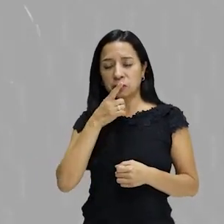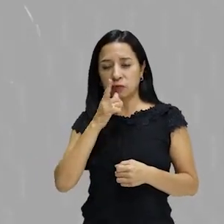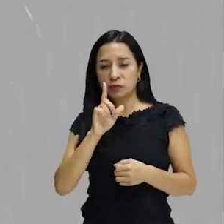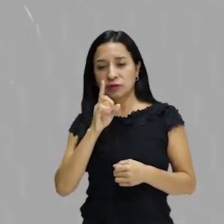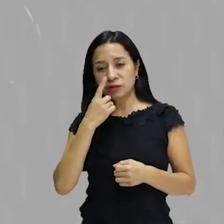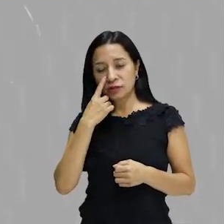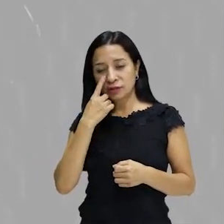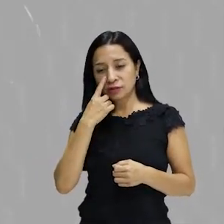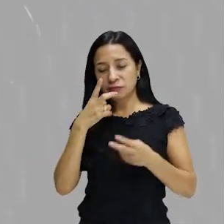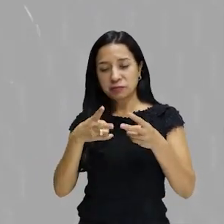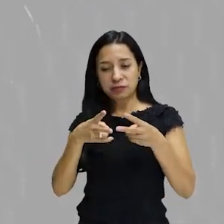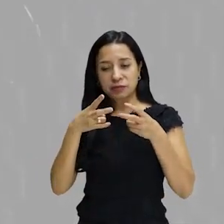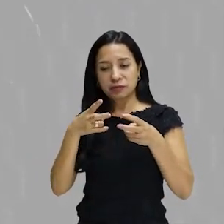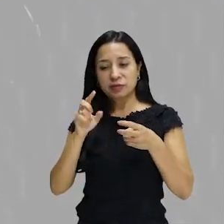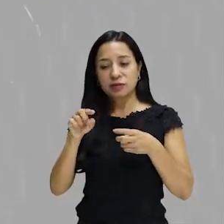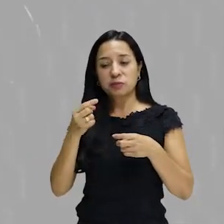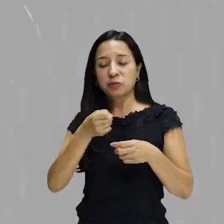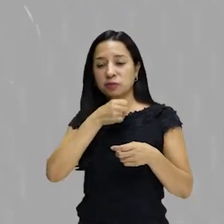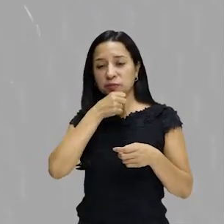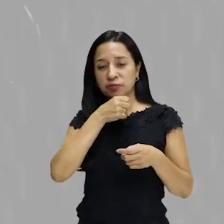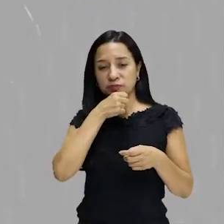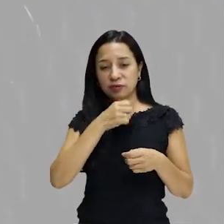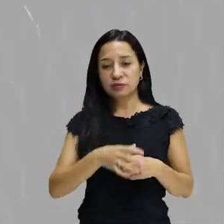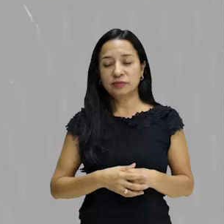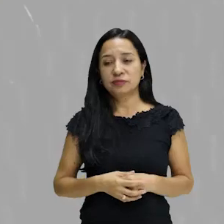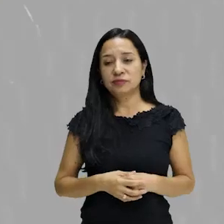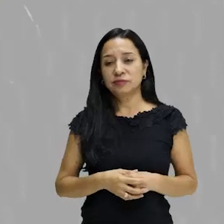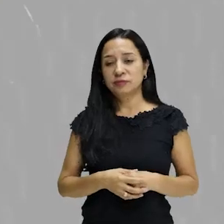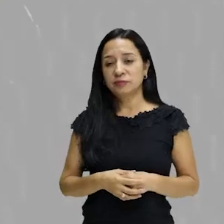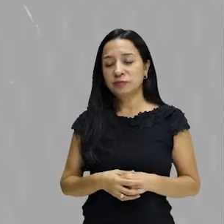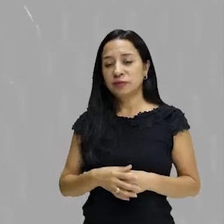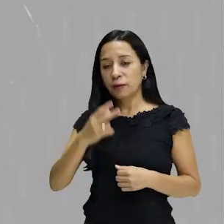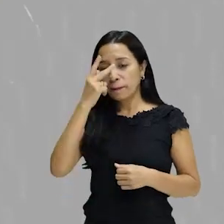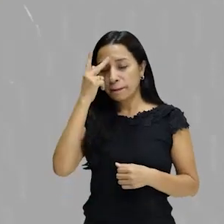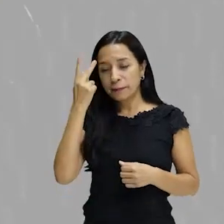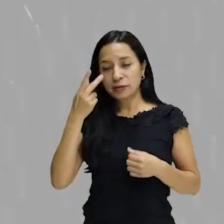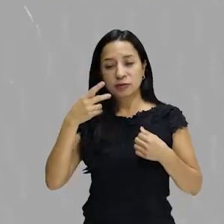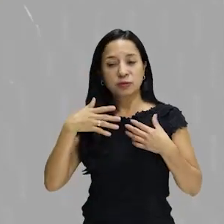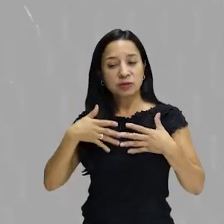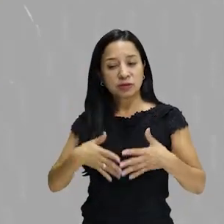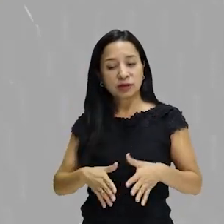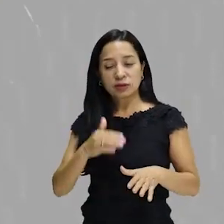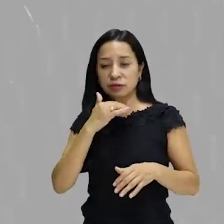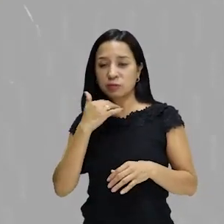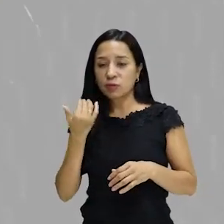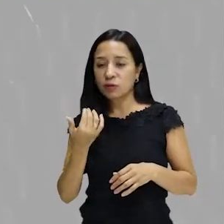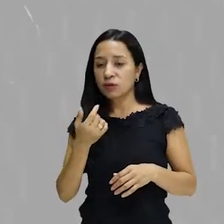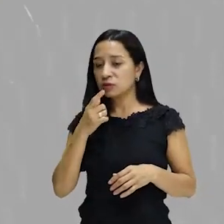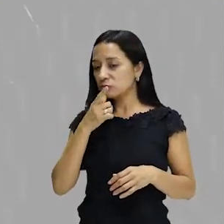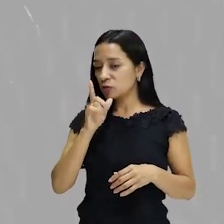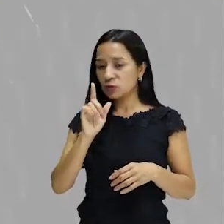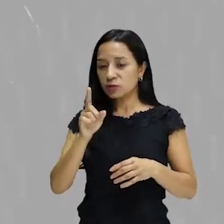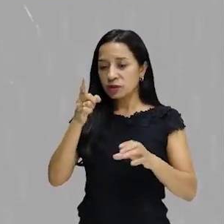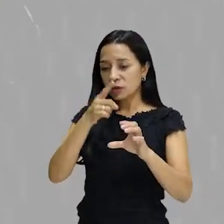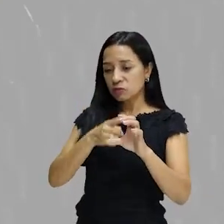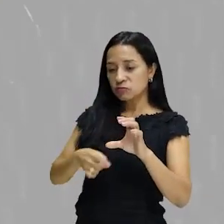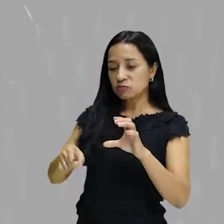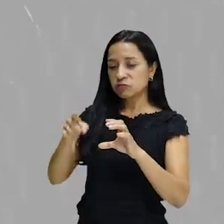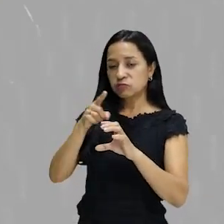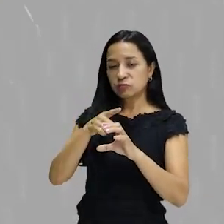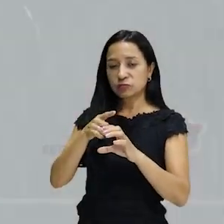praticamente. Então, Netuno é mesmo 164 anos. A pessoa nasce, morre e não consegue ver Netuno dar uma volta completa.